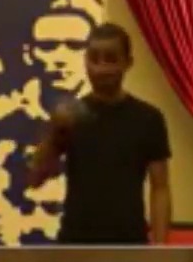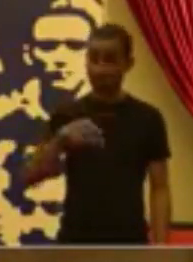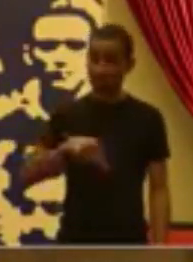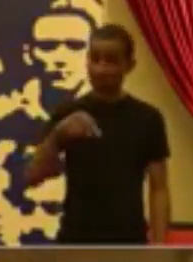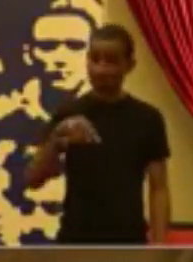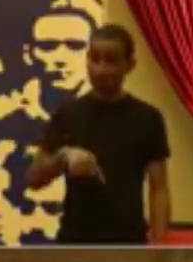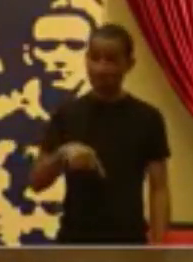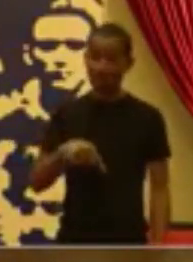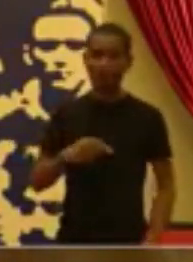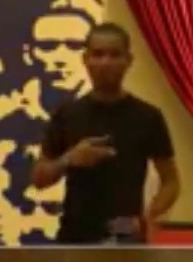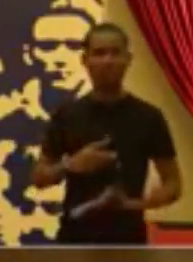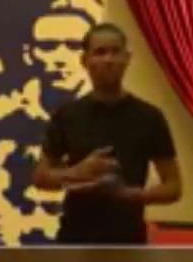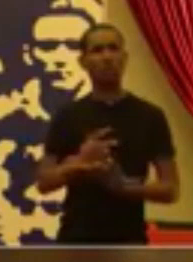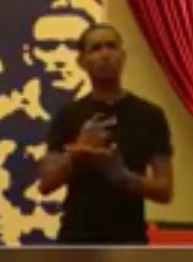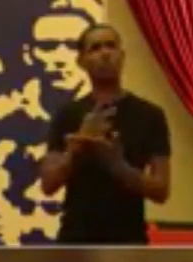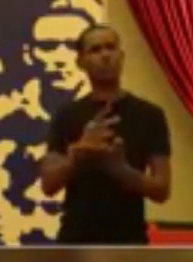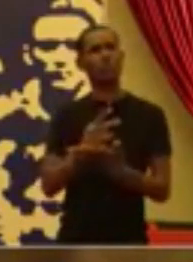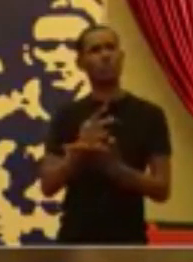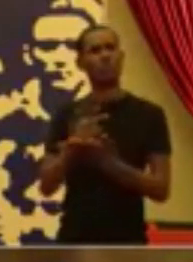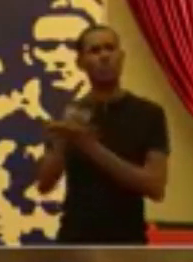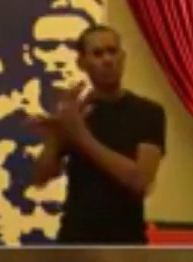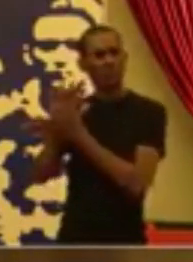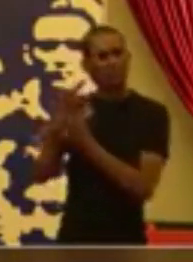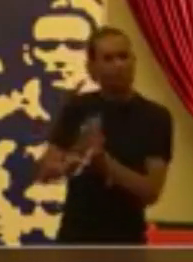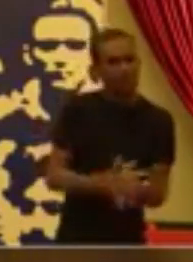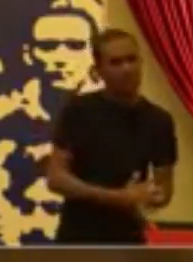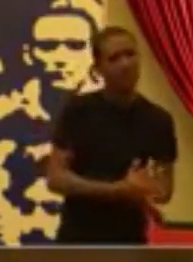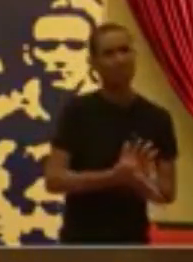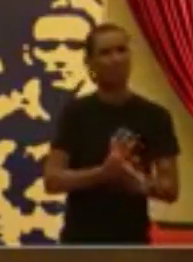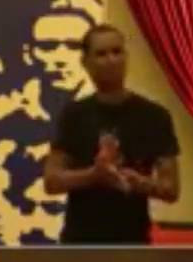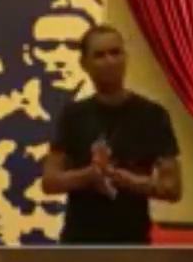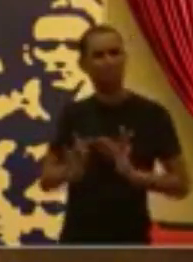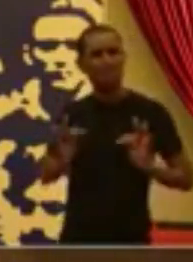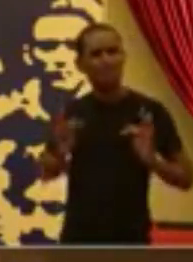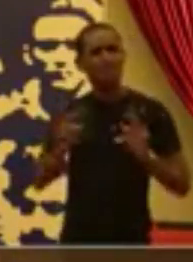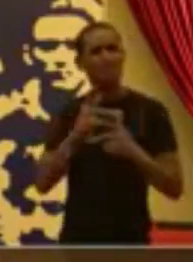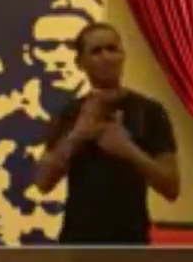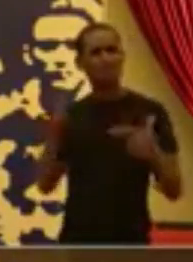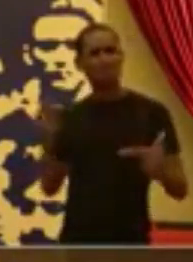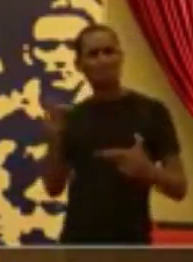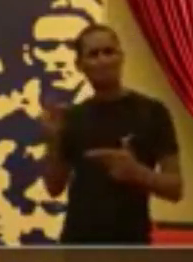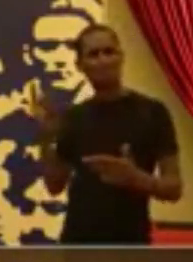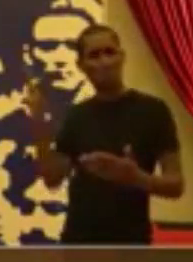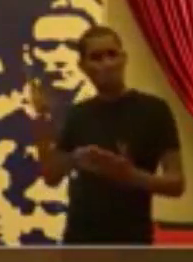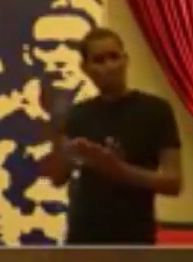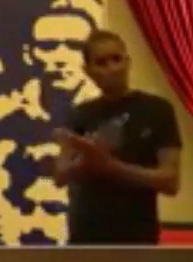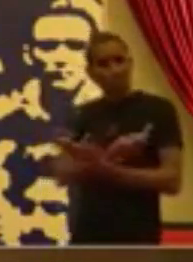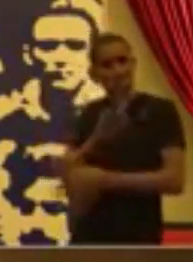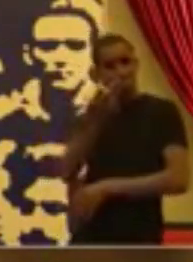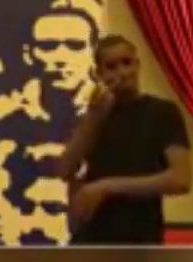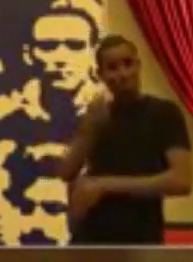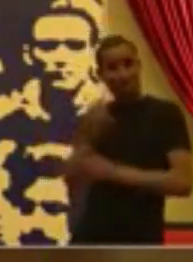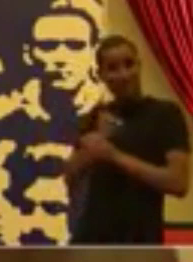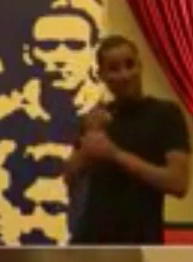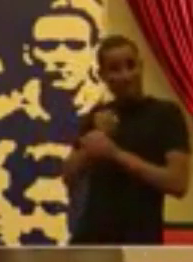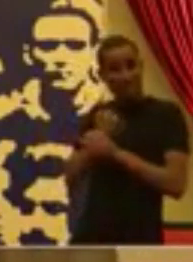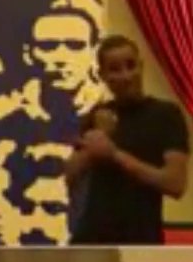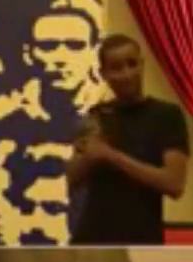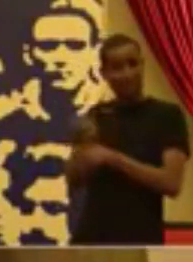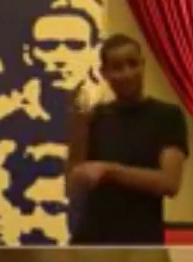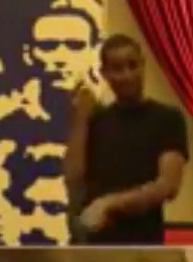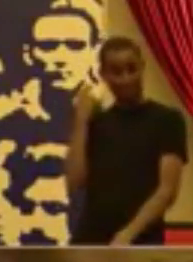para continuar repelindo aquilo que aconteceu há 50 anos passados,